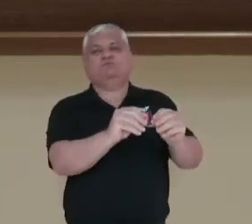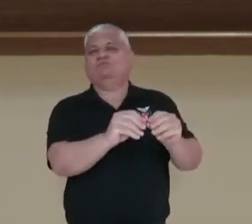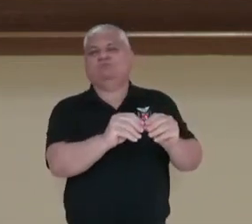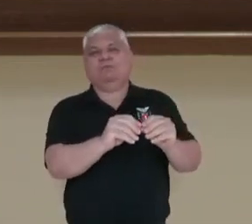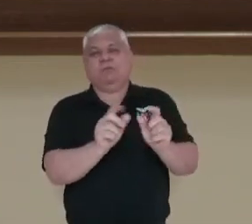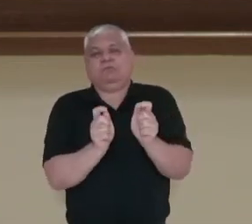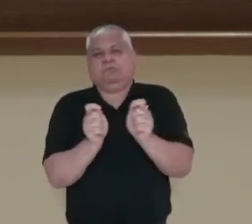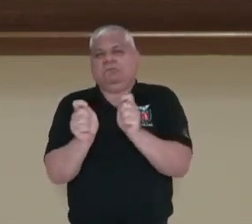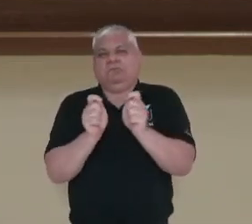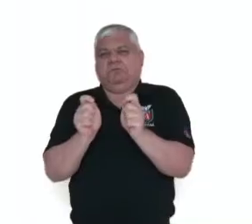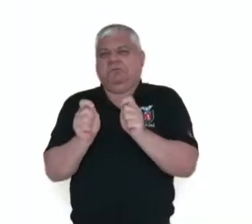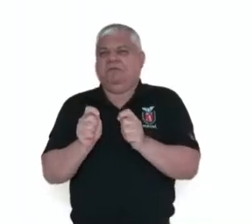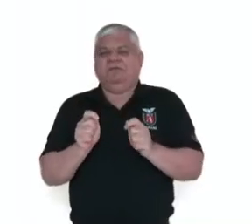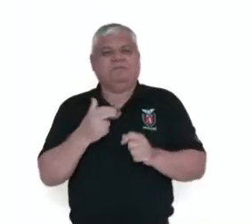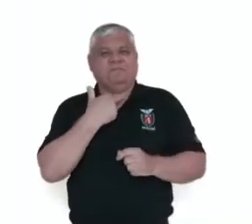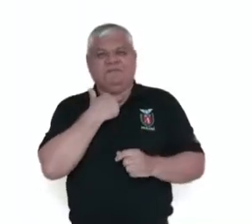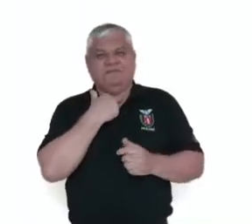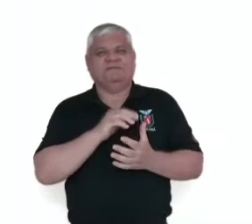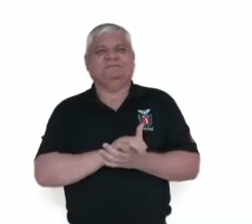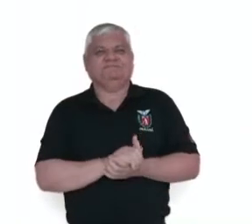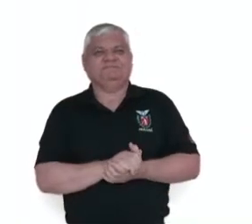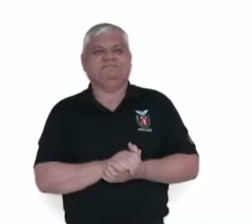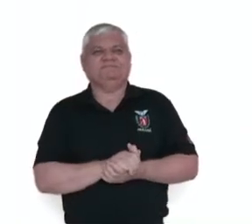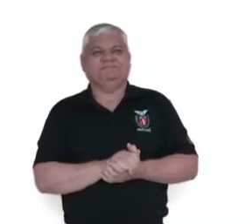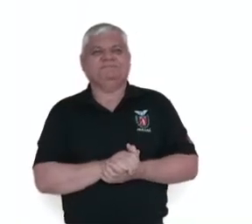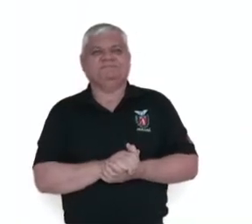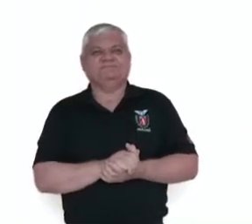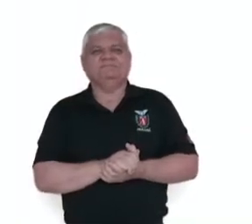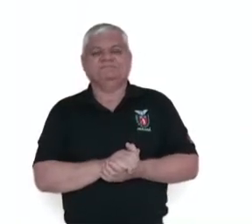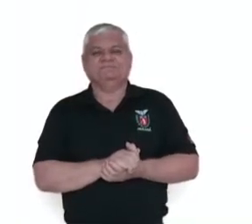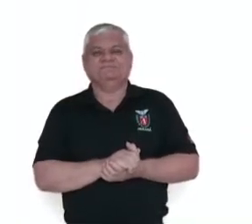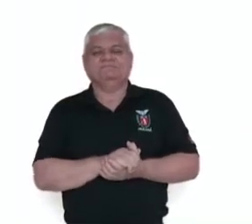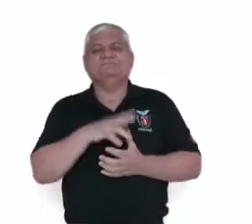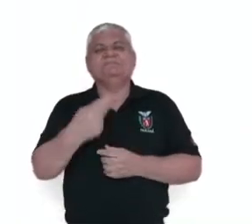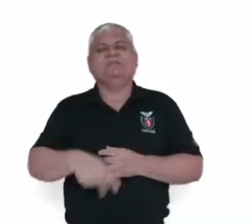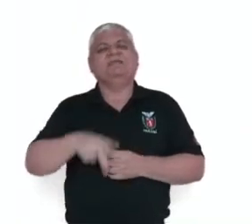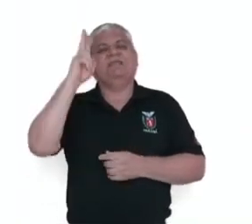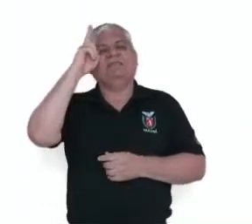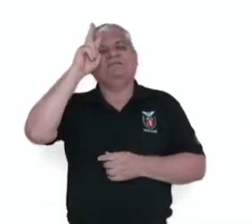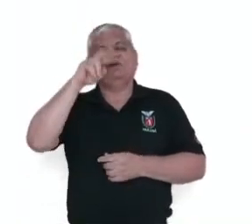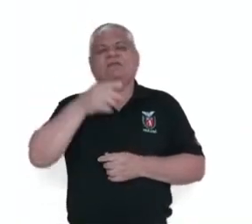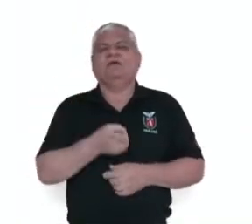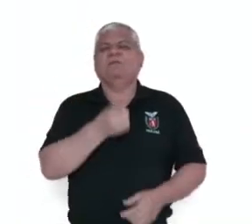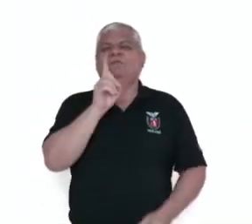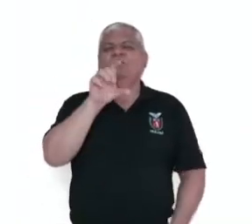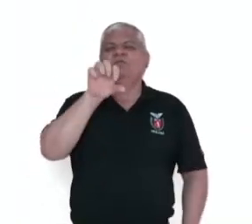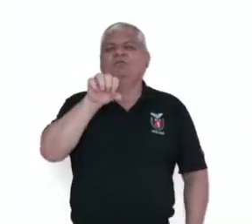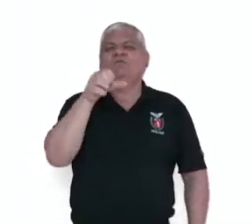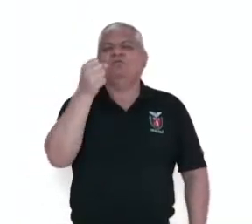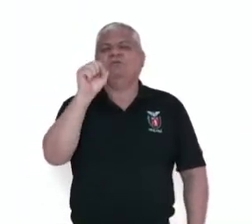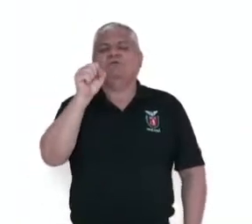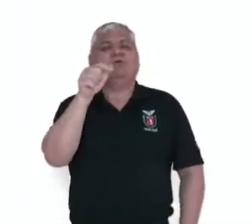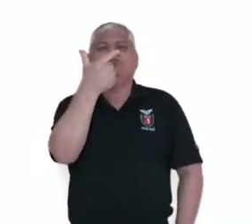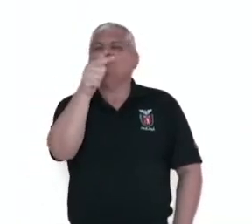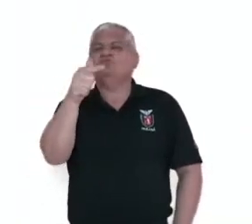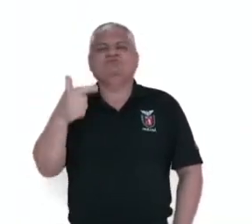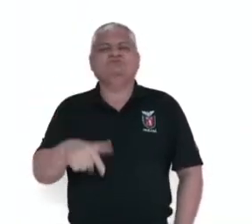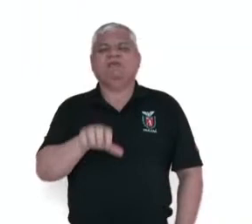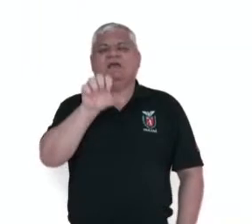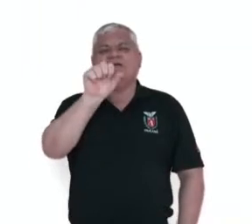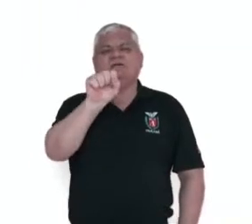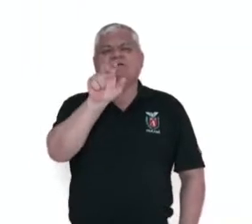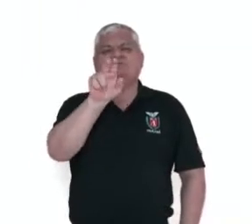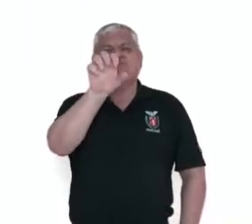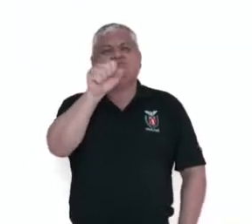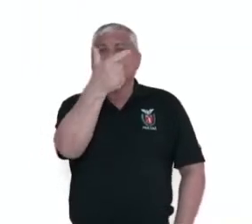plena. Vejamos um caso da história do nosso país. Até 1988, não existia o Sistema Único de